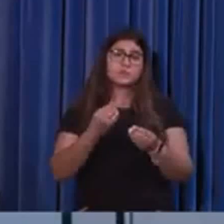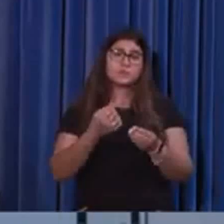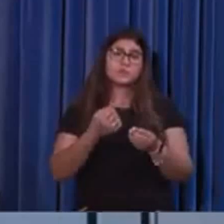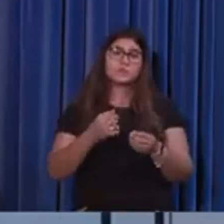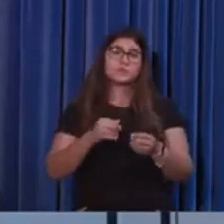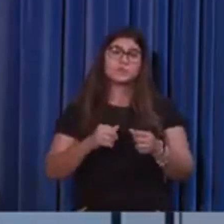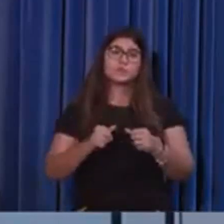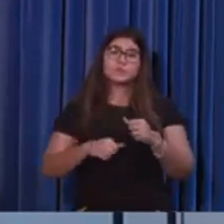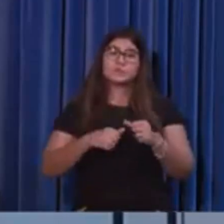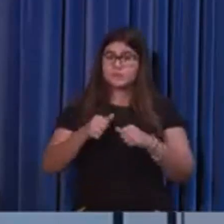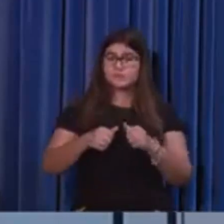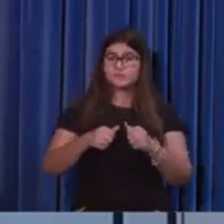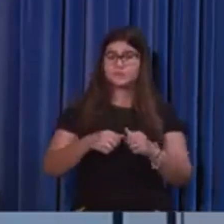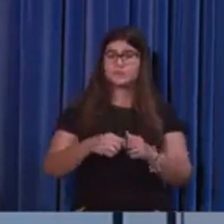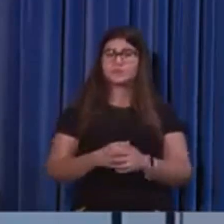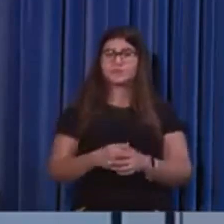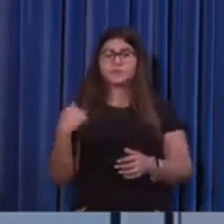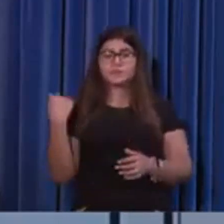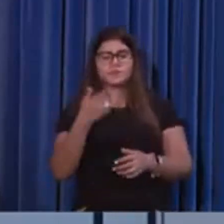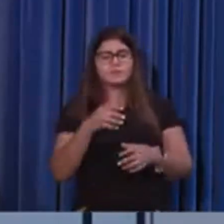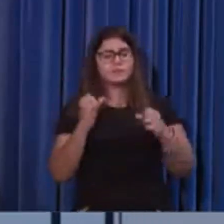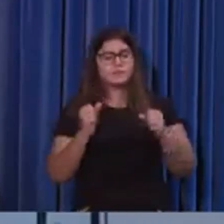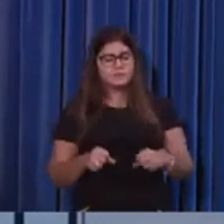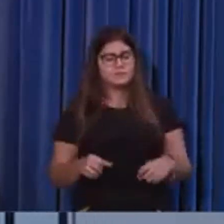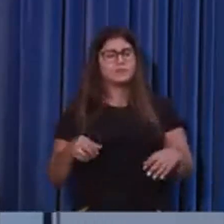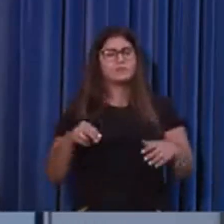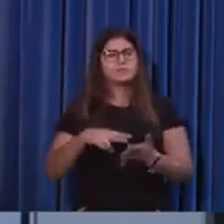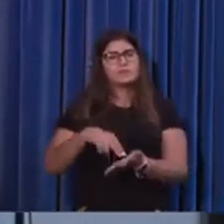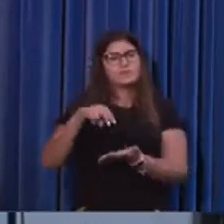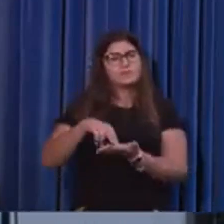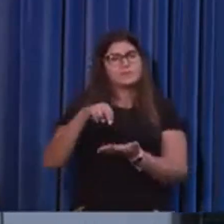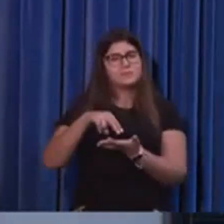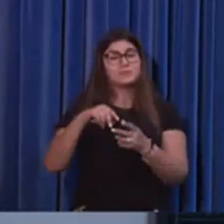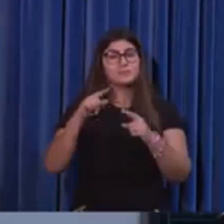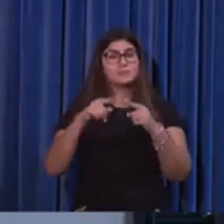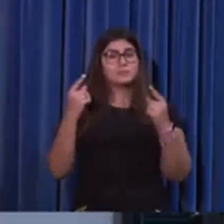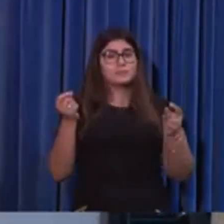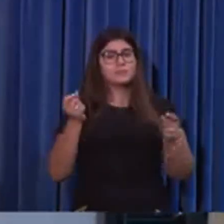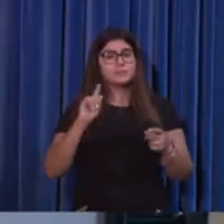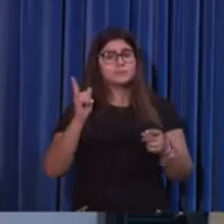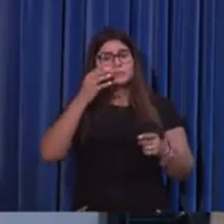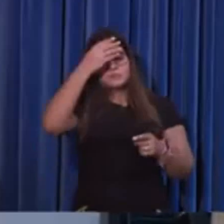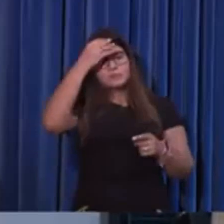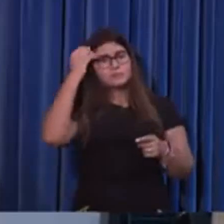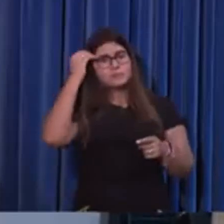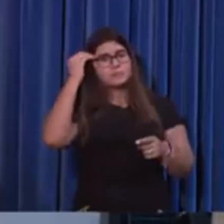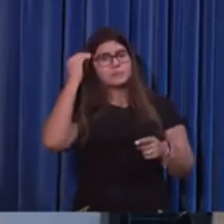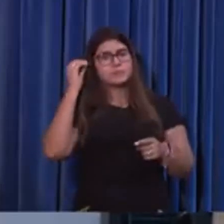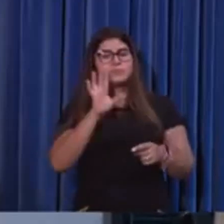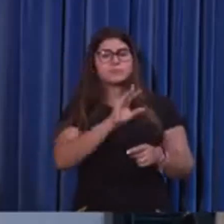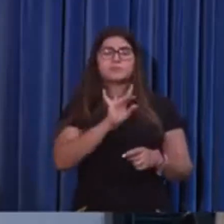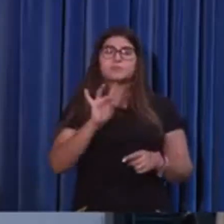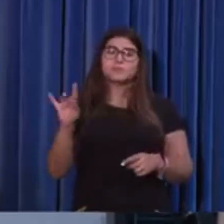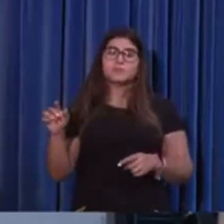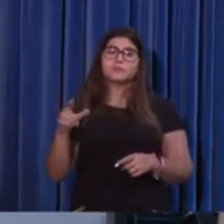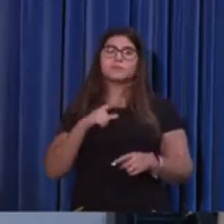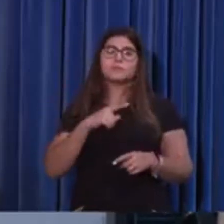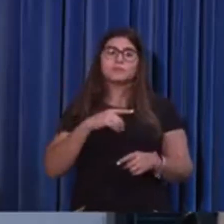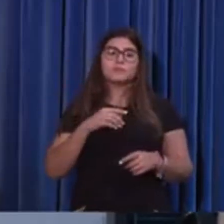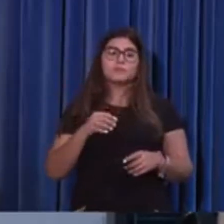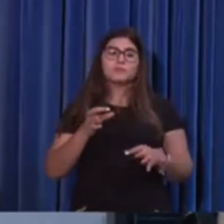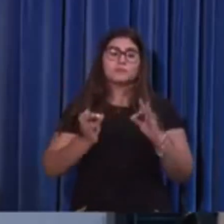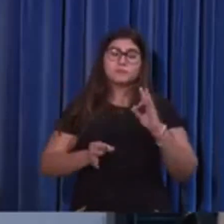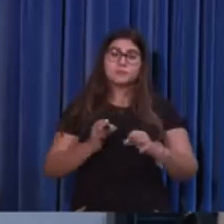celebrar aquilo que já nos foi prometido, mas também não esqueçamos que cada um de nós prestará contas diante do